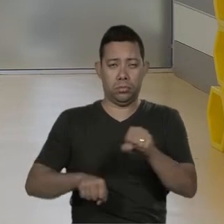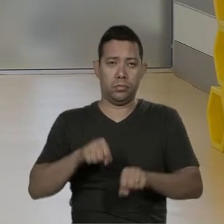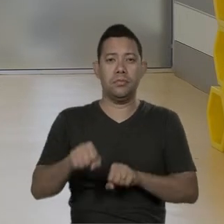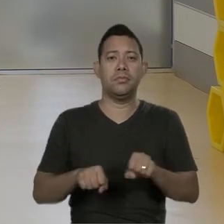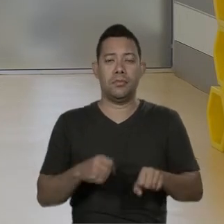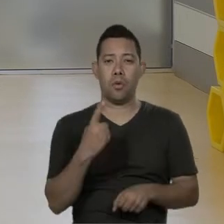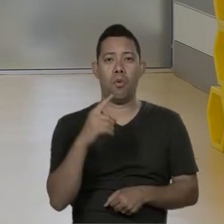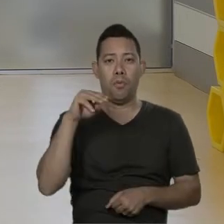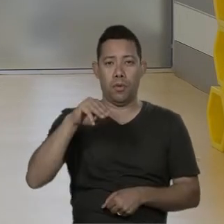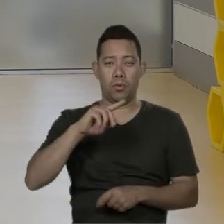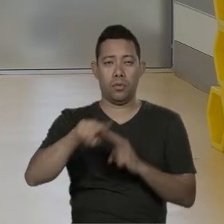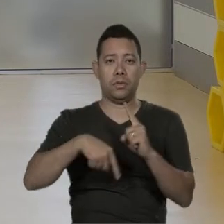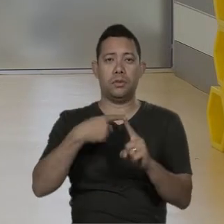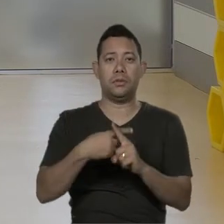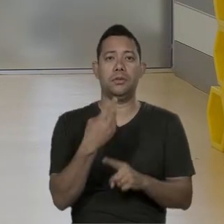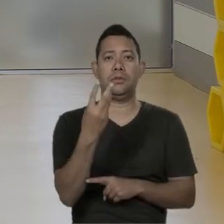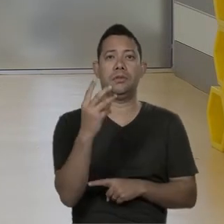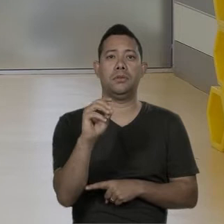Fica 1 minuto e meio comigo aqui.